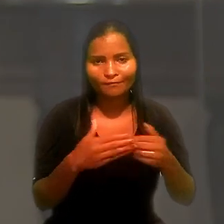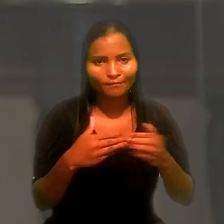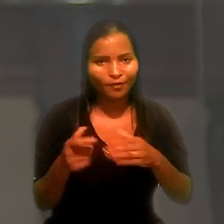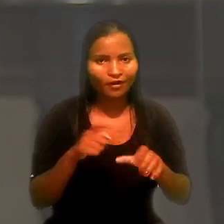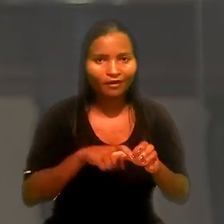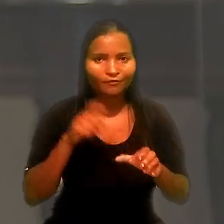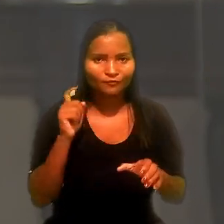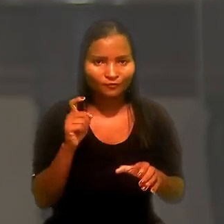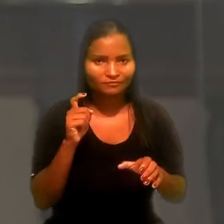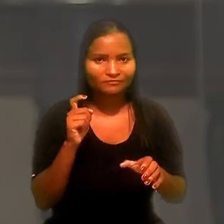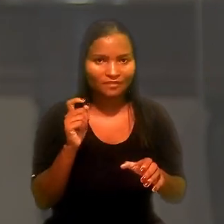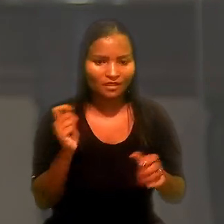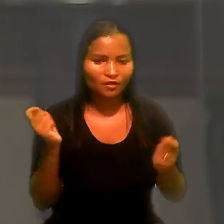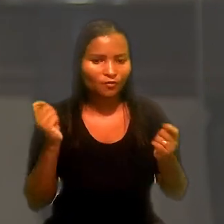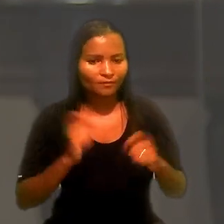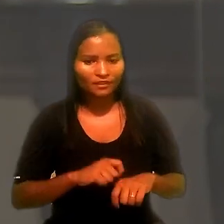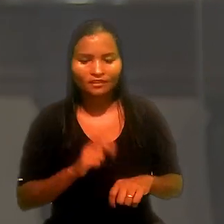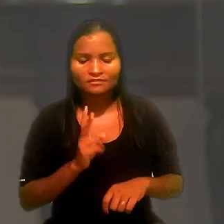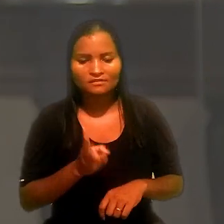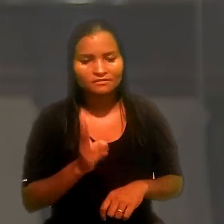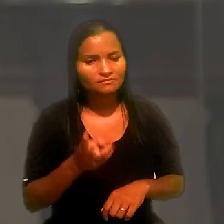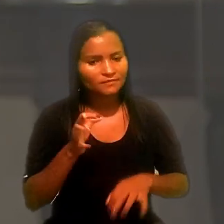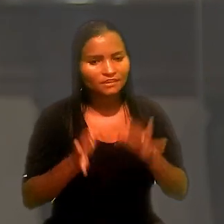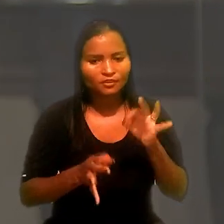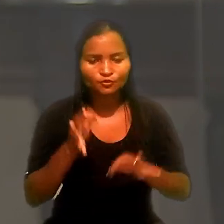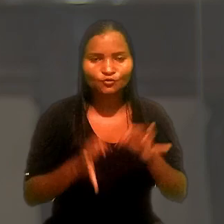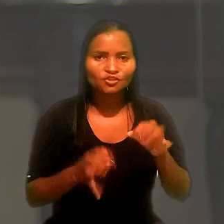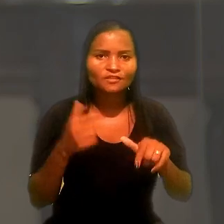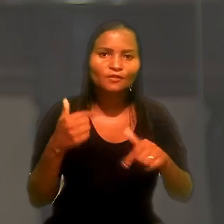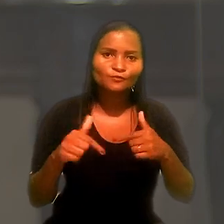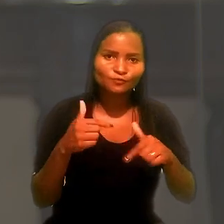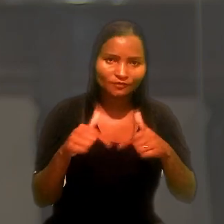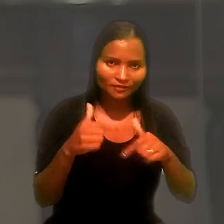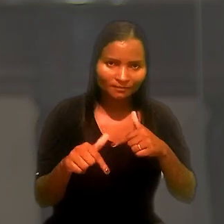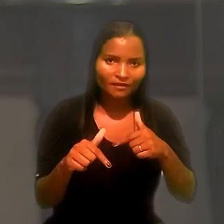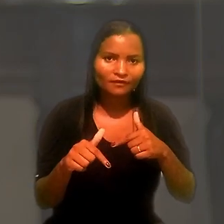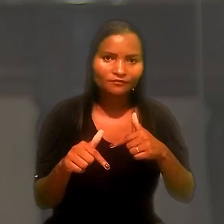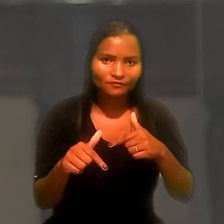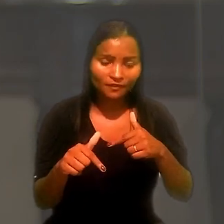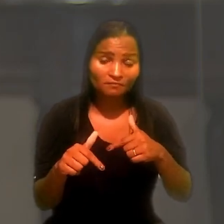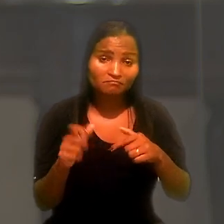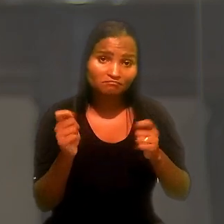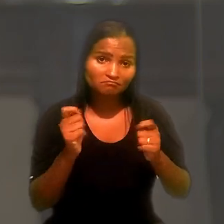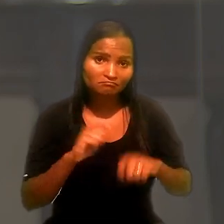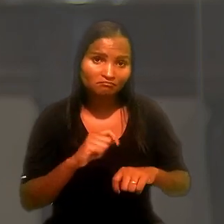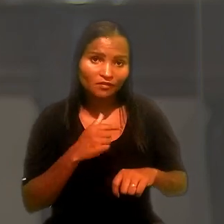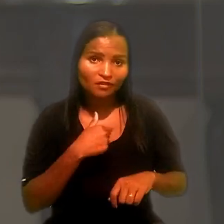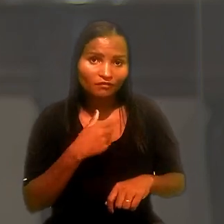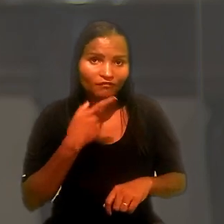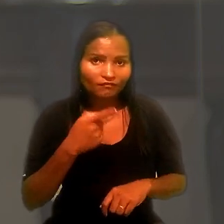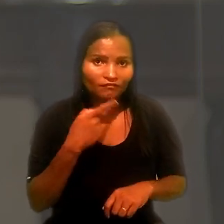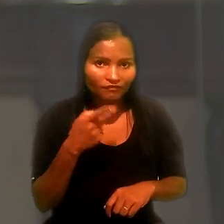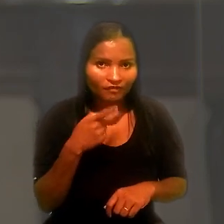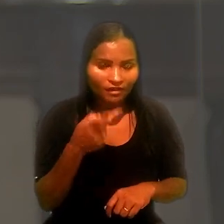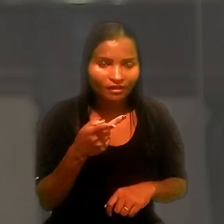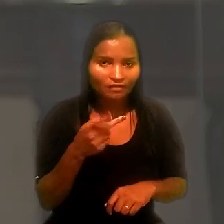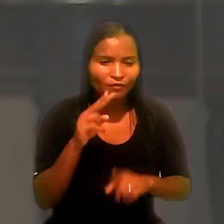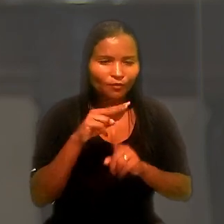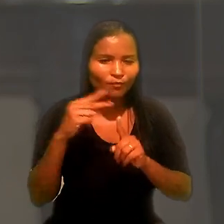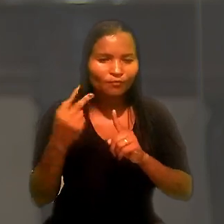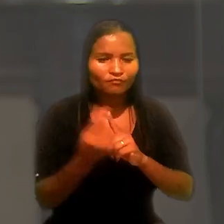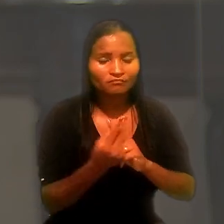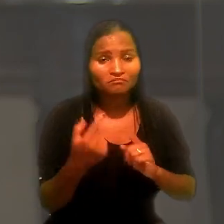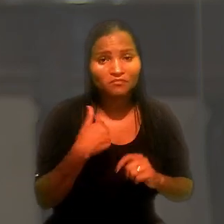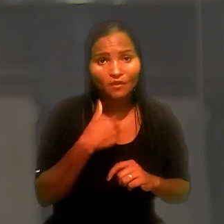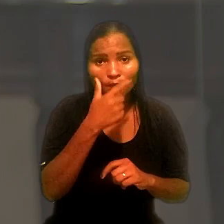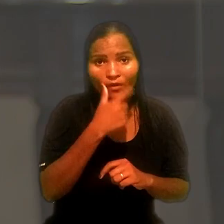autônomos. A competência será sempre da justiça do trabalho. E aí vem, se me permite dizer, um ponto de